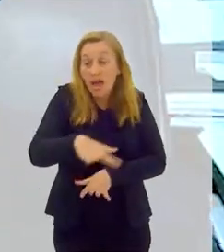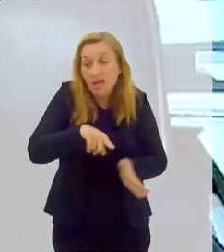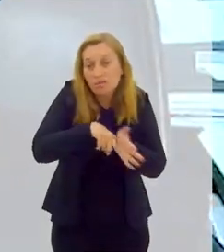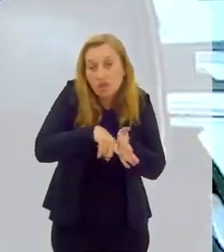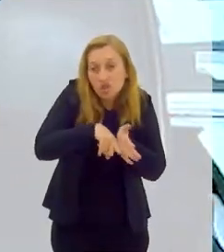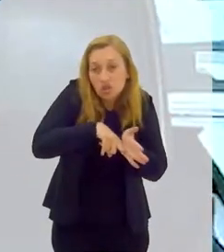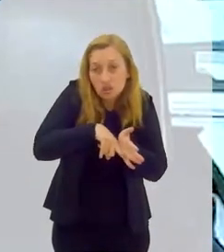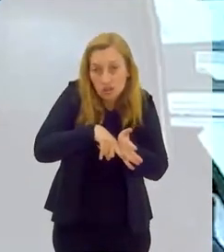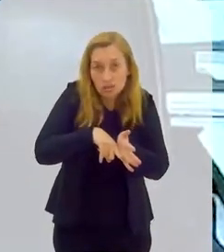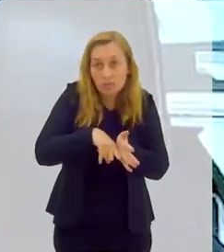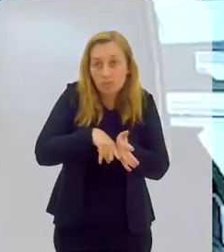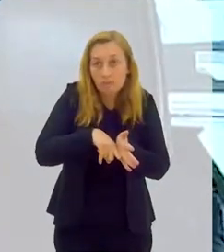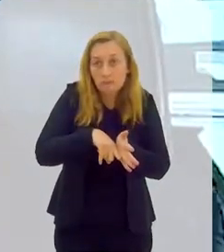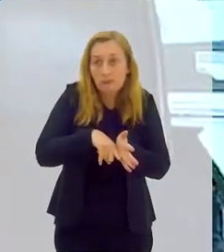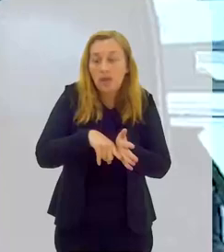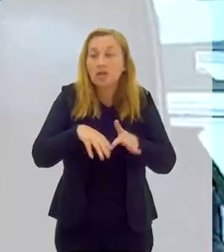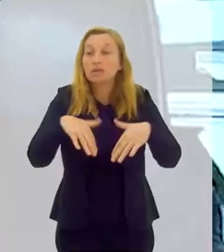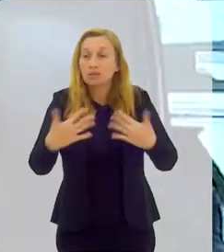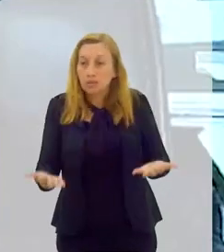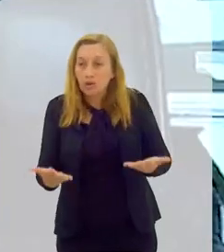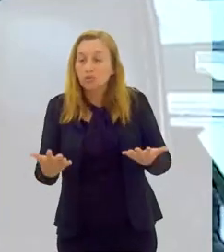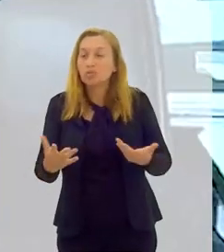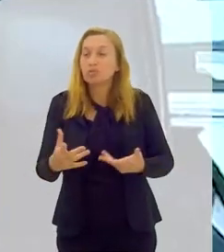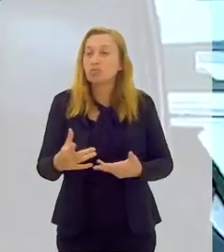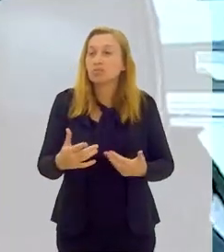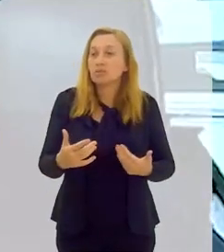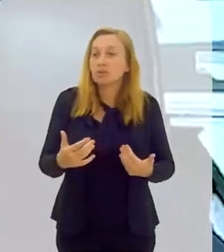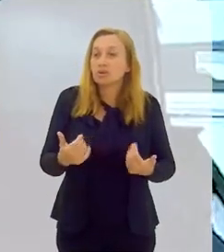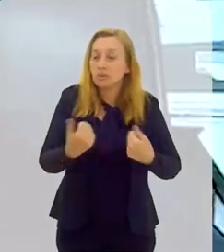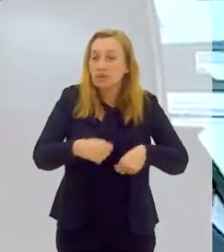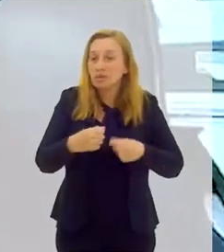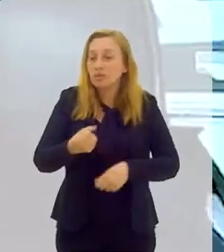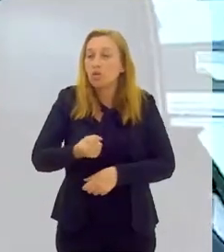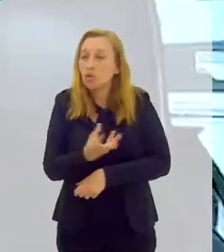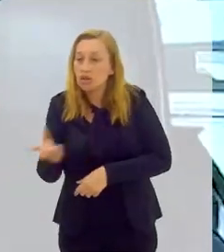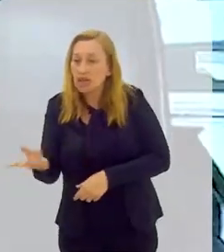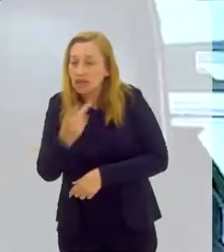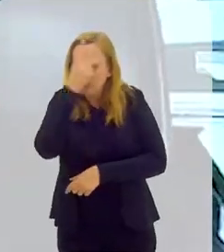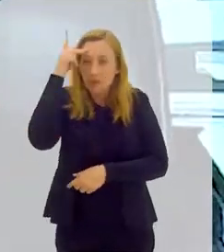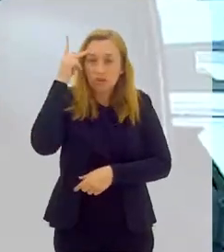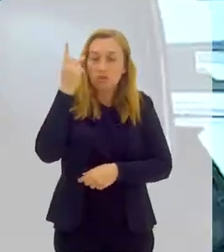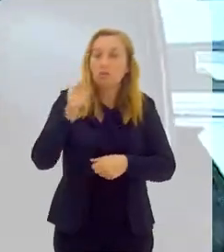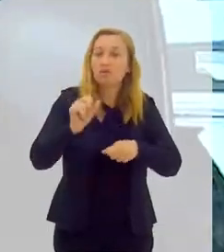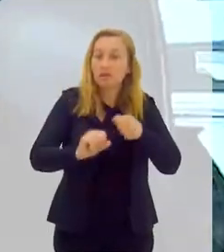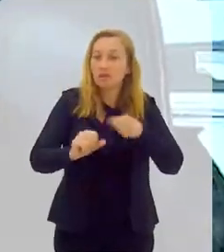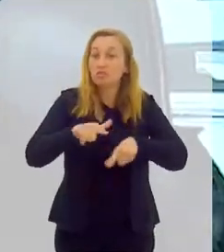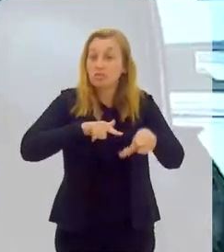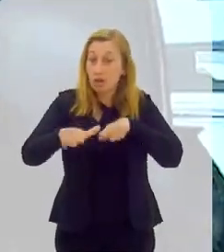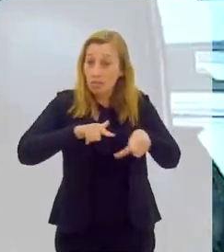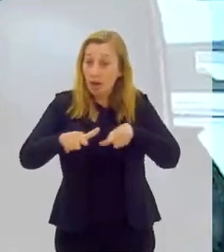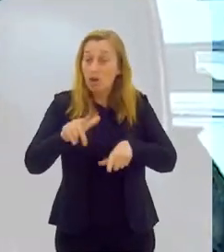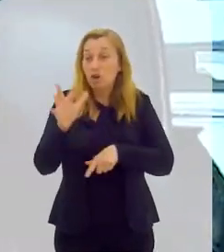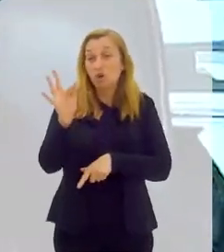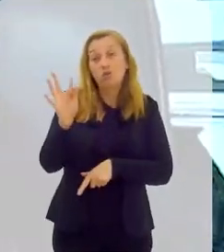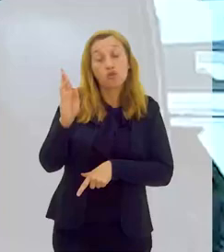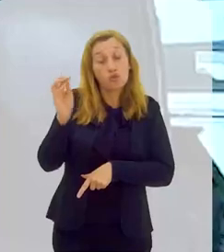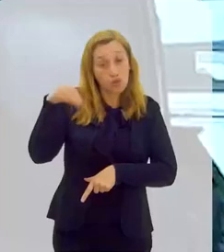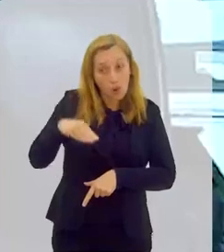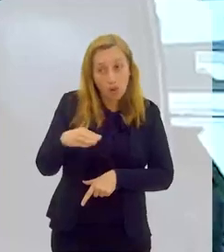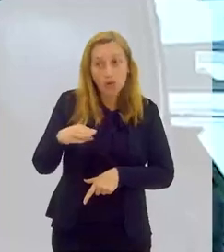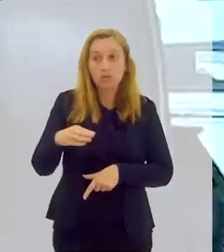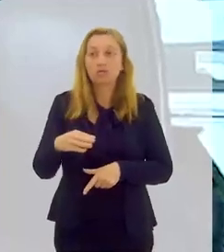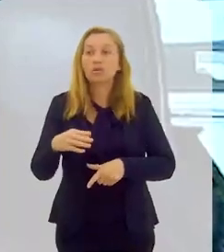áreas de pesquisa as universidades têm. Então, nós temos o pessoal para poder fazer esse trabalho. E o fórum